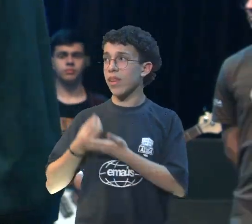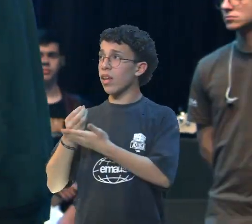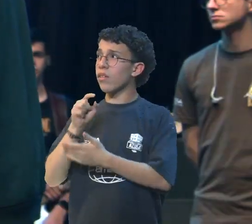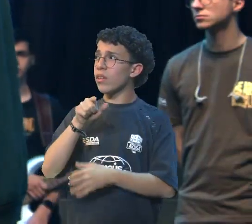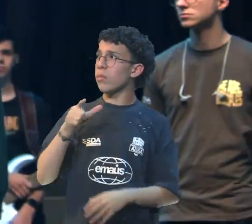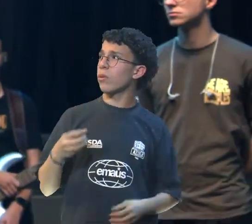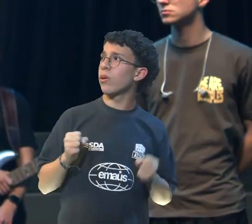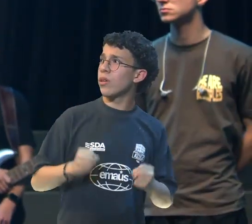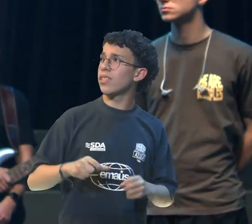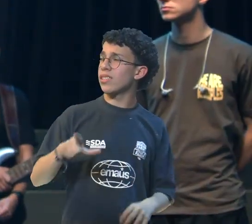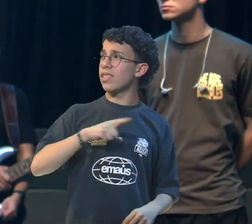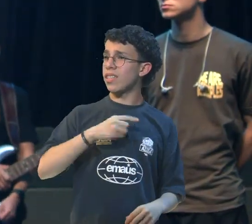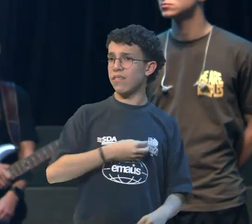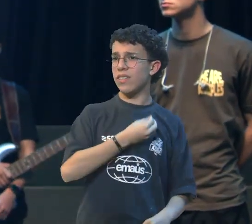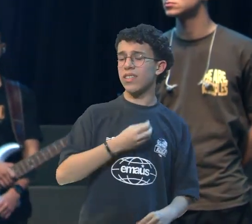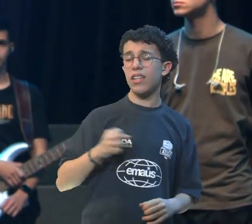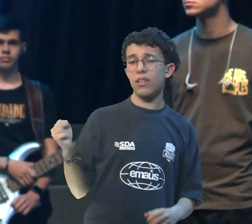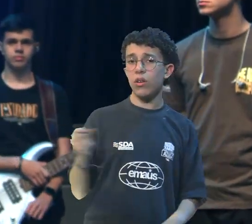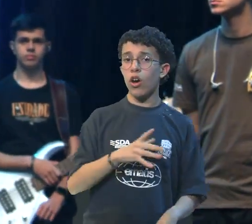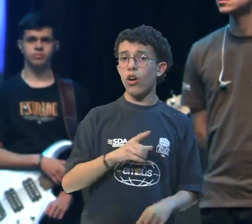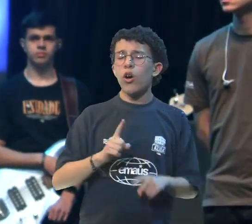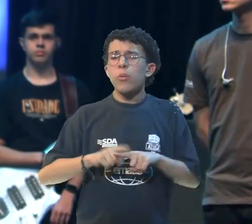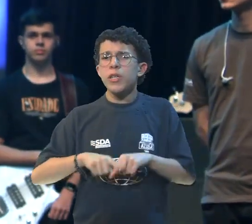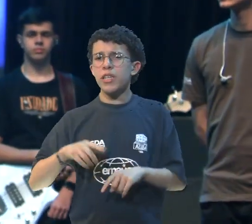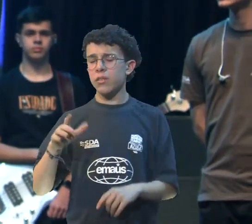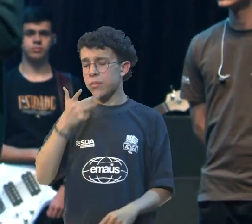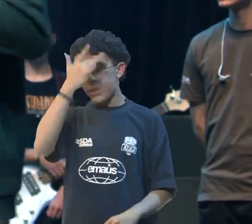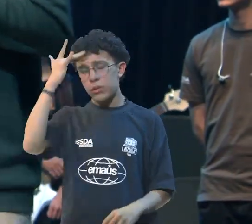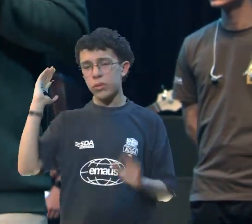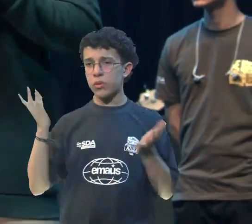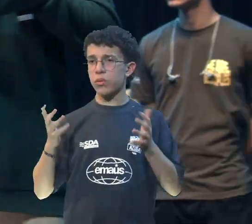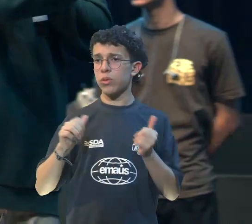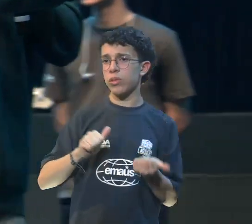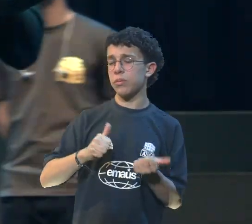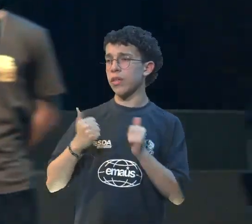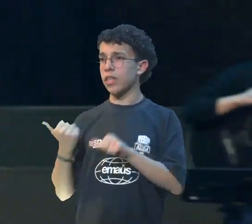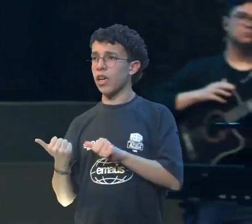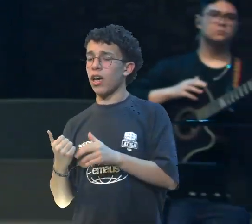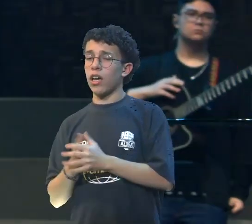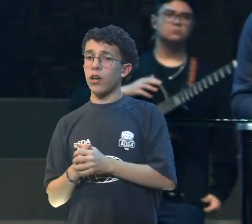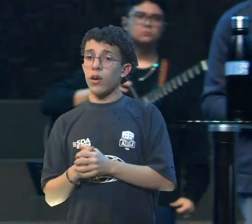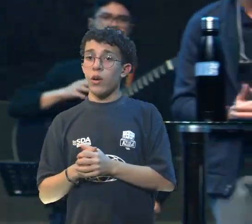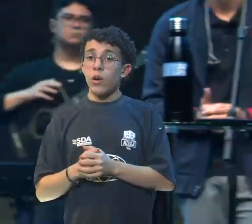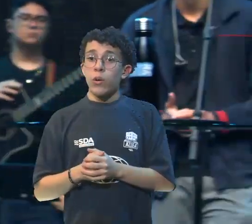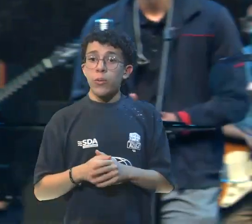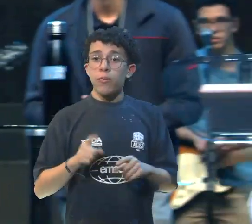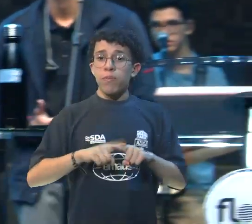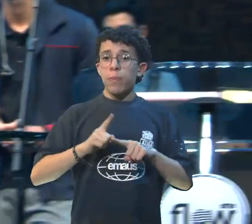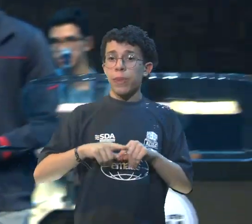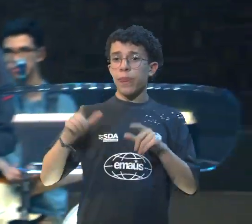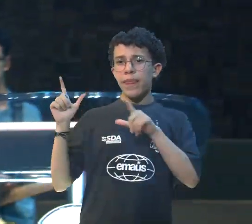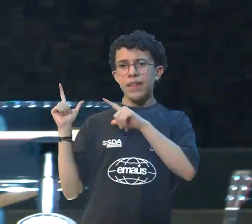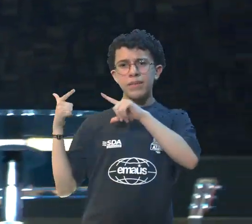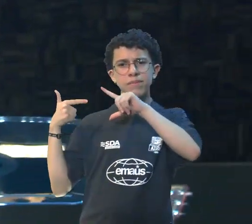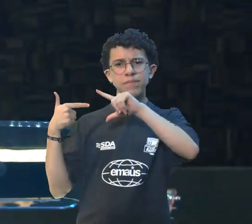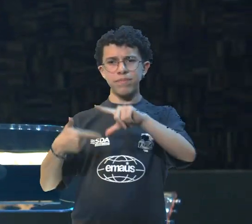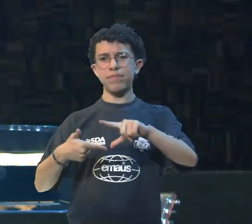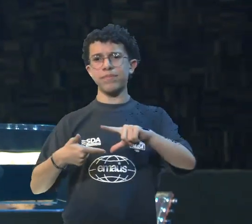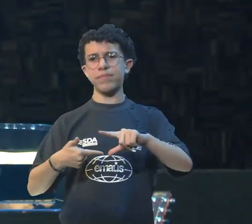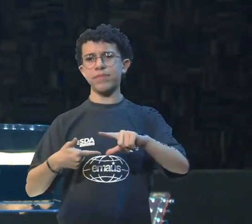as pessoas se batizaram? Não é porque é um ritual. As pessoas que estavam ali, as meninas que estavam